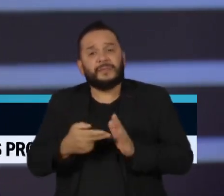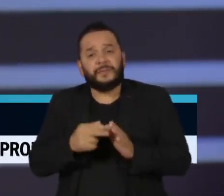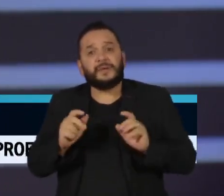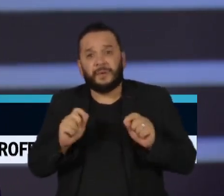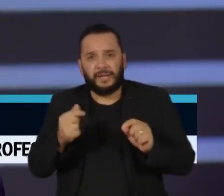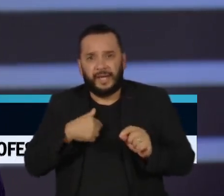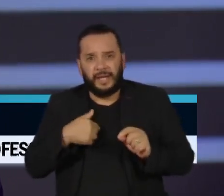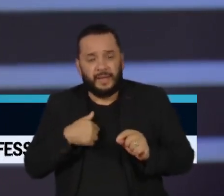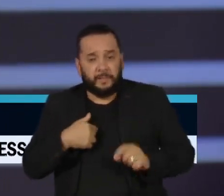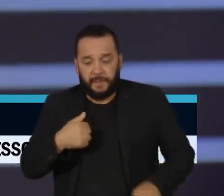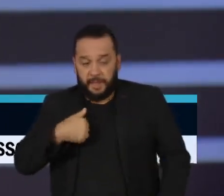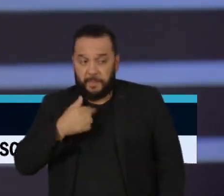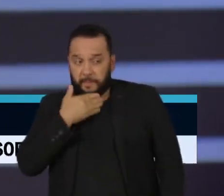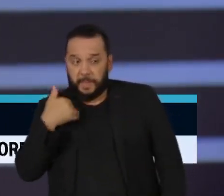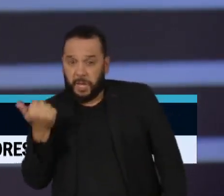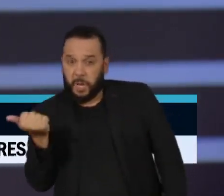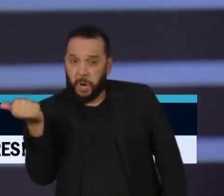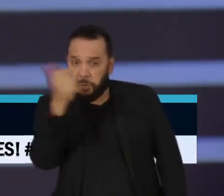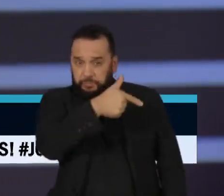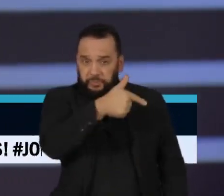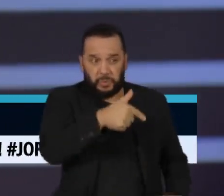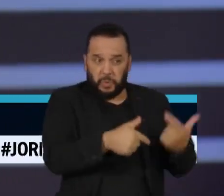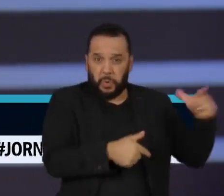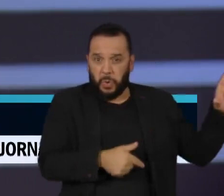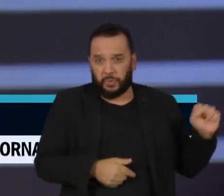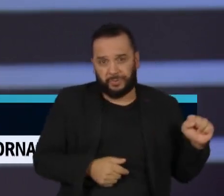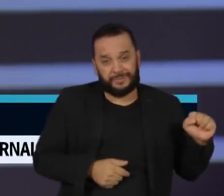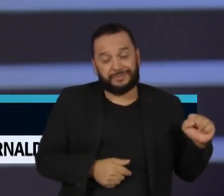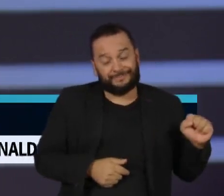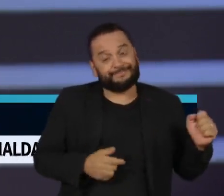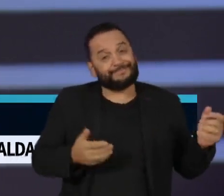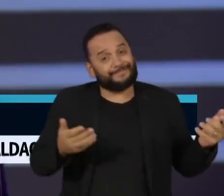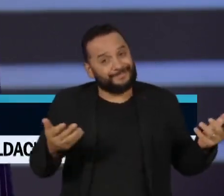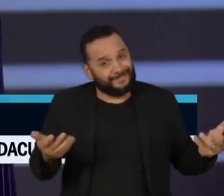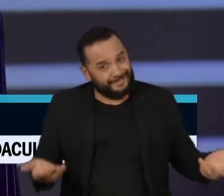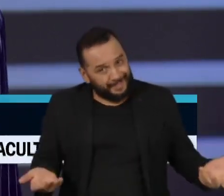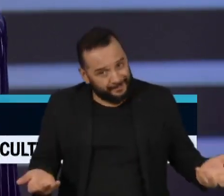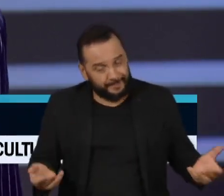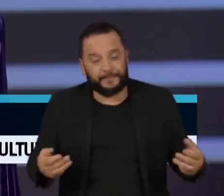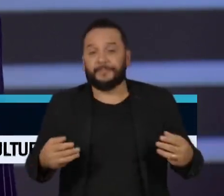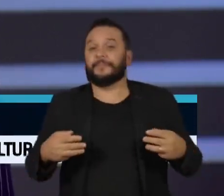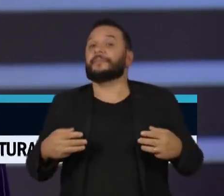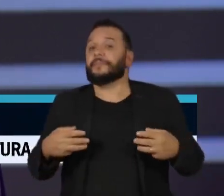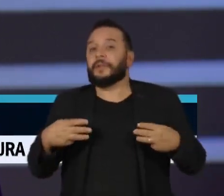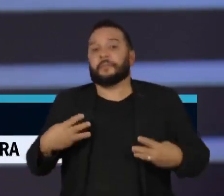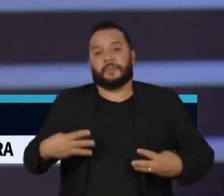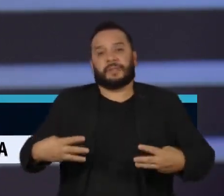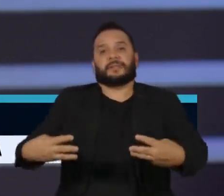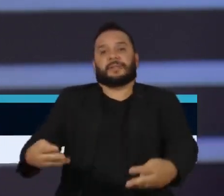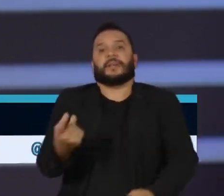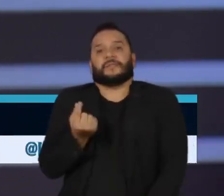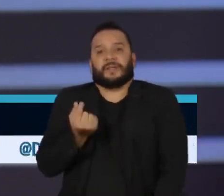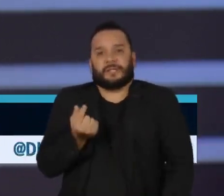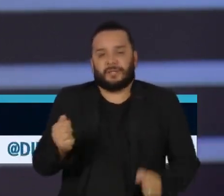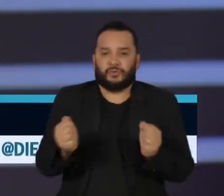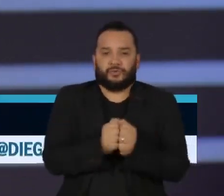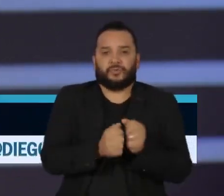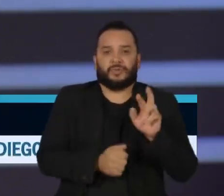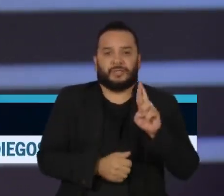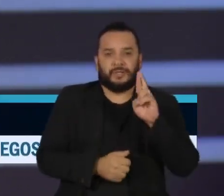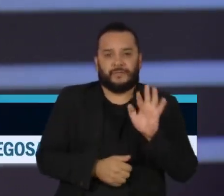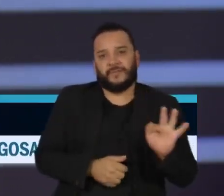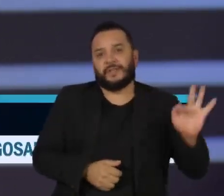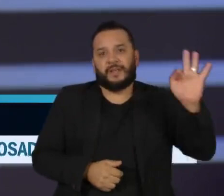concorrente. E me parece que esse é o caminho que o Ministério da Fazenda vai adotar, e imagino, juntamente com a Receita Federal, para impedir